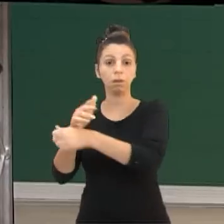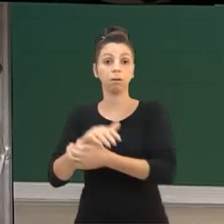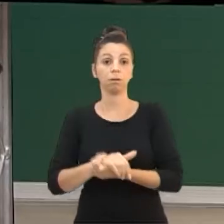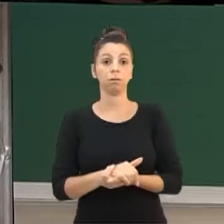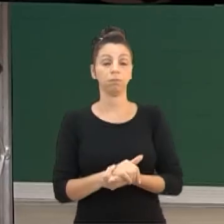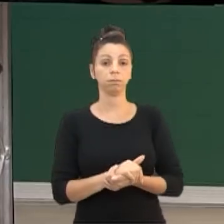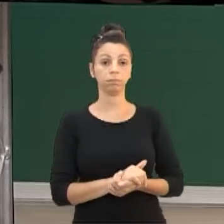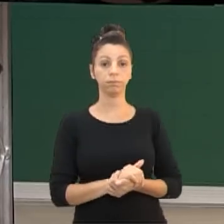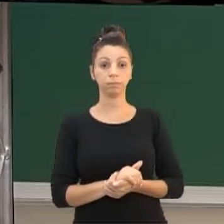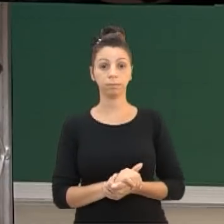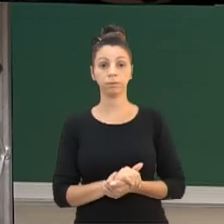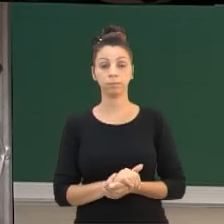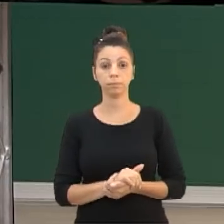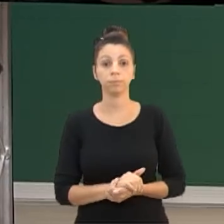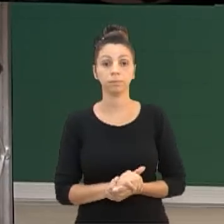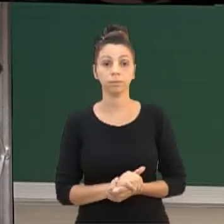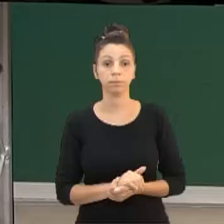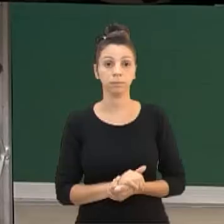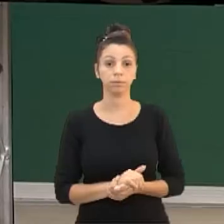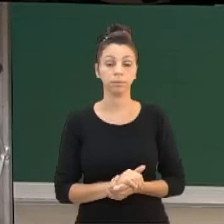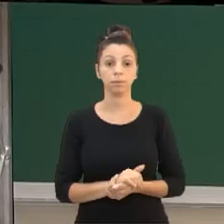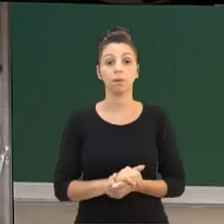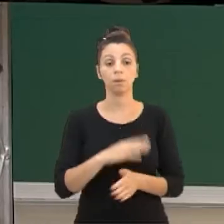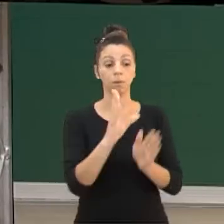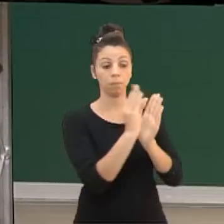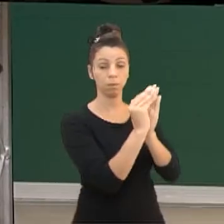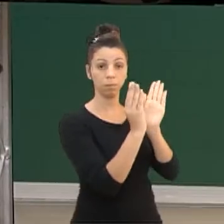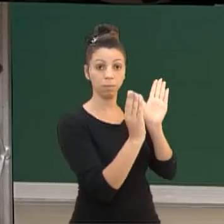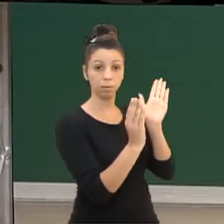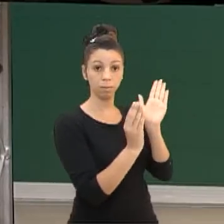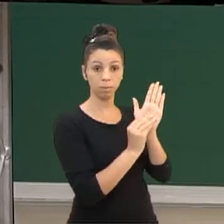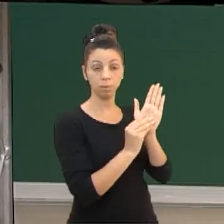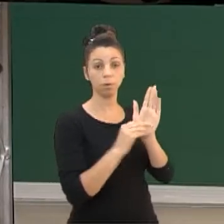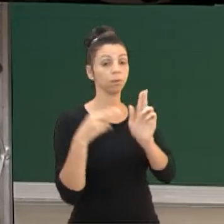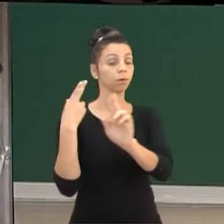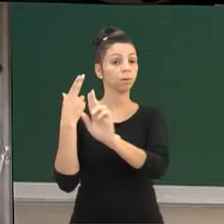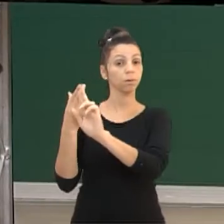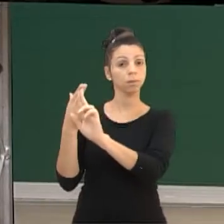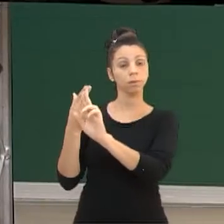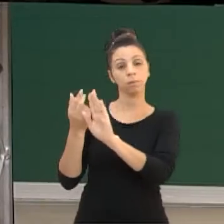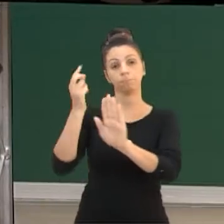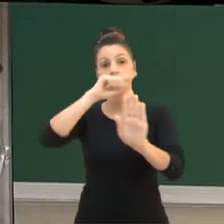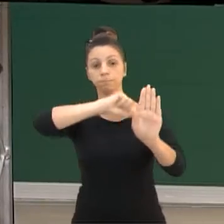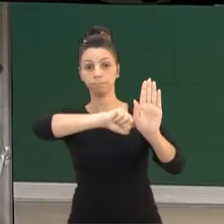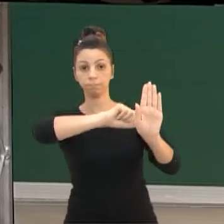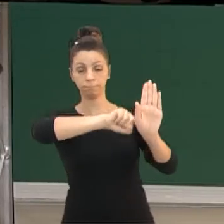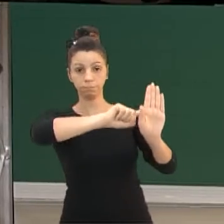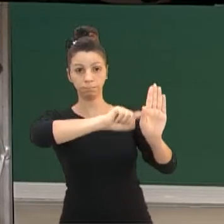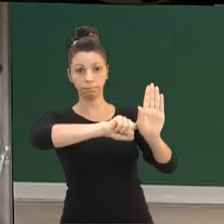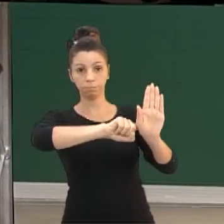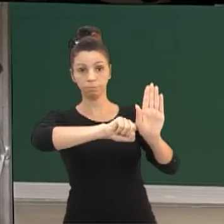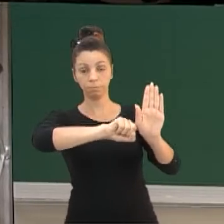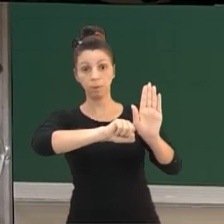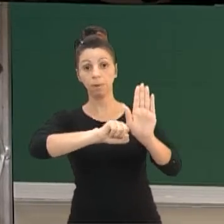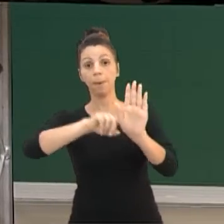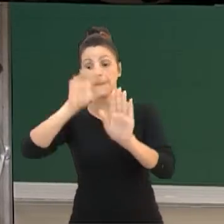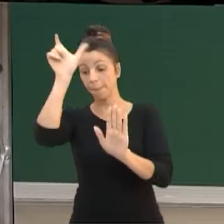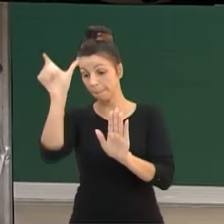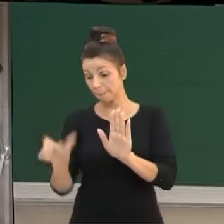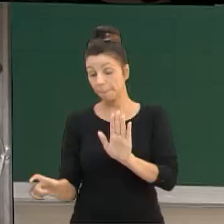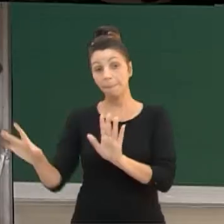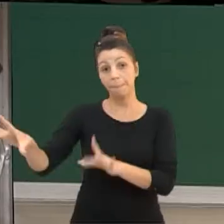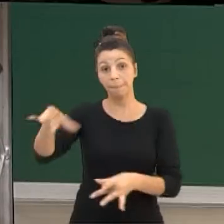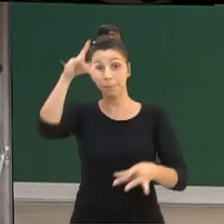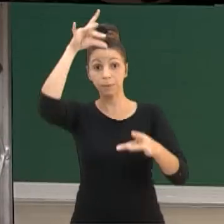dos podcasts. Então, o conteúdo aqui está sendo utilizado num sentido figurado, ele adquiriu status de pessoa, né? Como